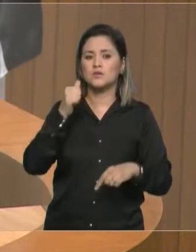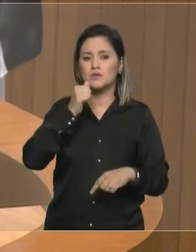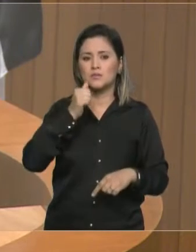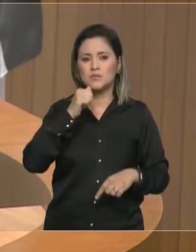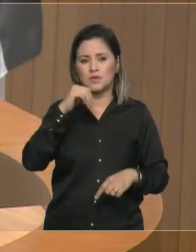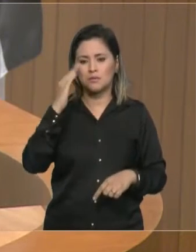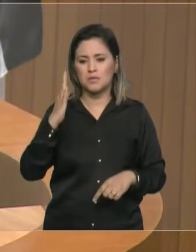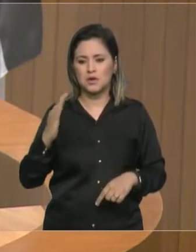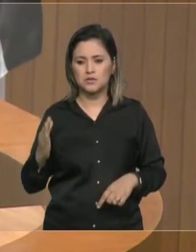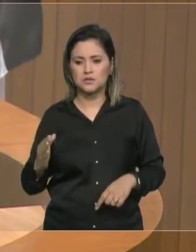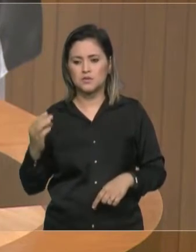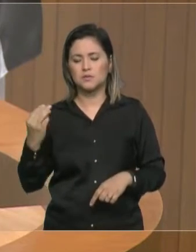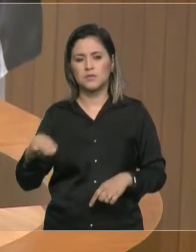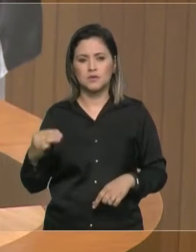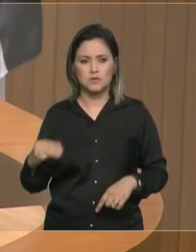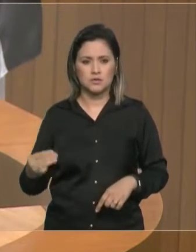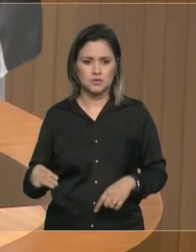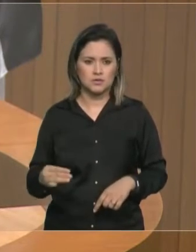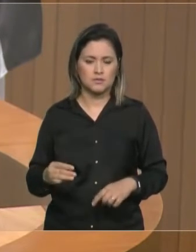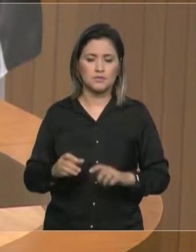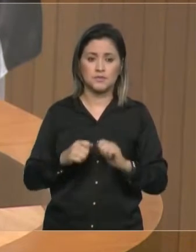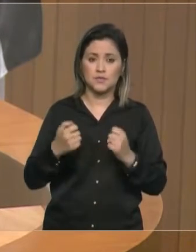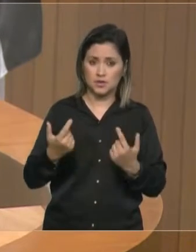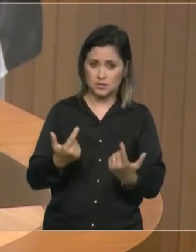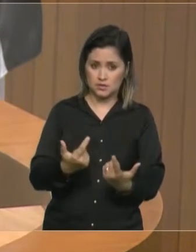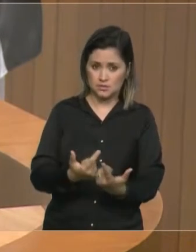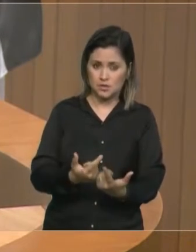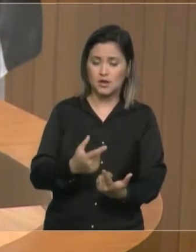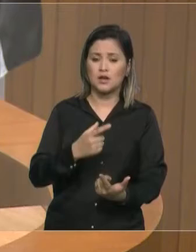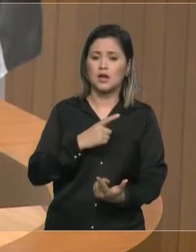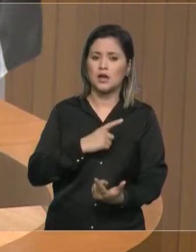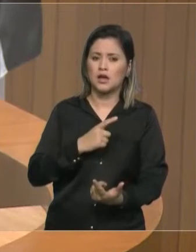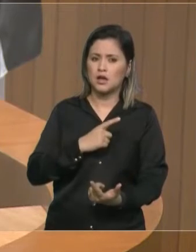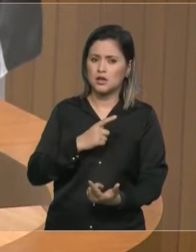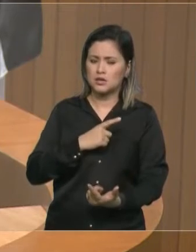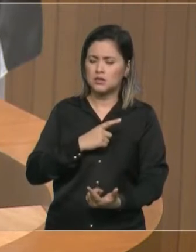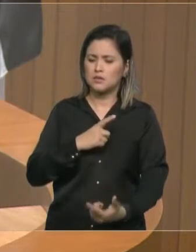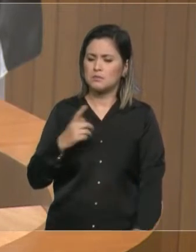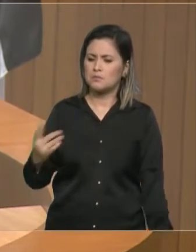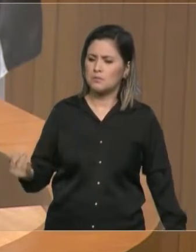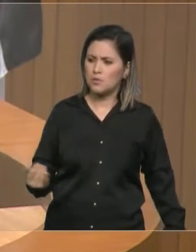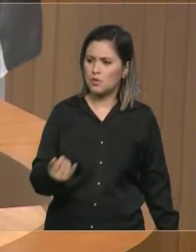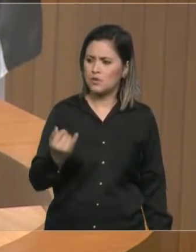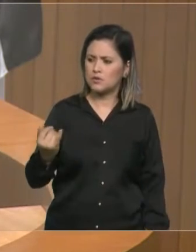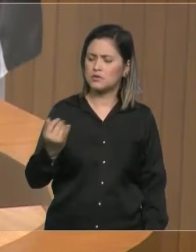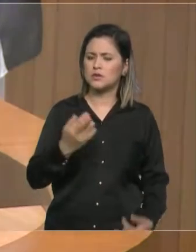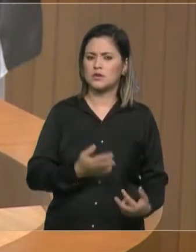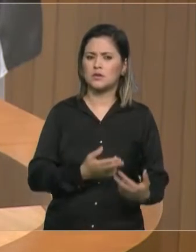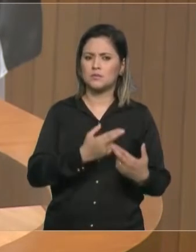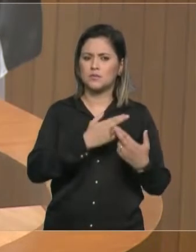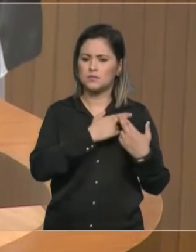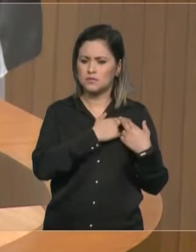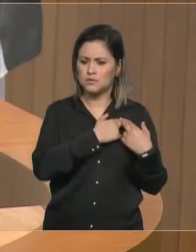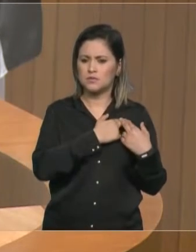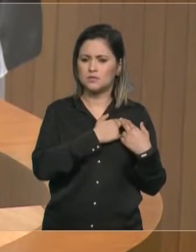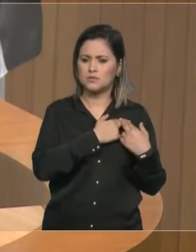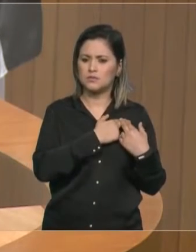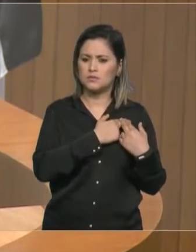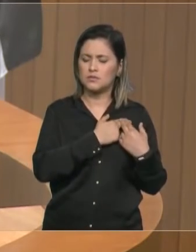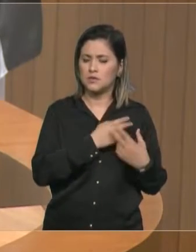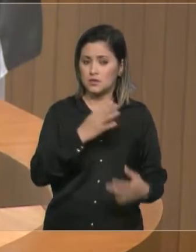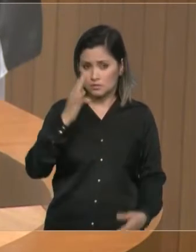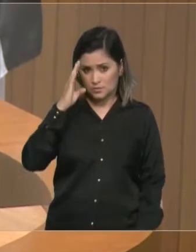no Maranhão. E a Assembleia, ela tem um papel fundamental de manter na pauta principal desta